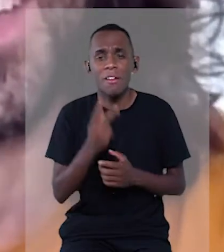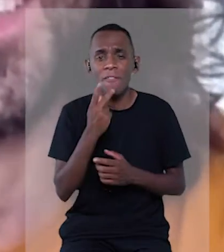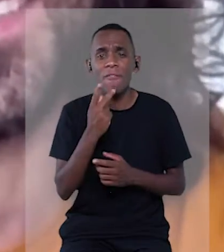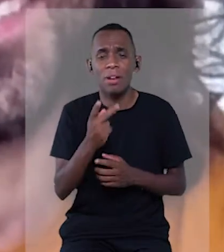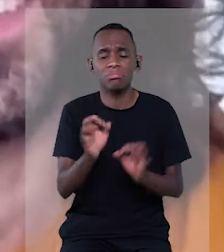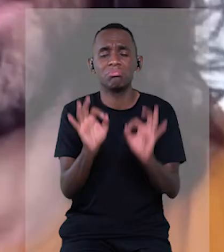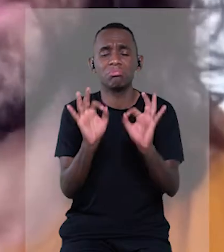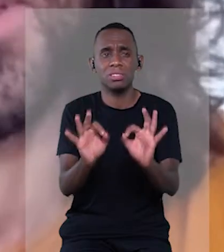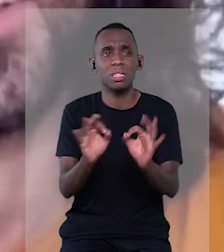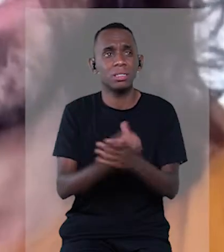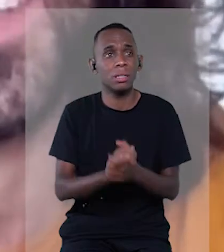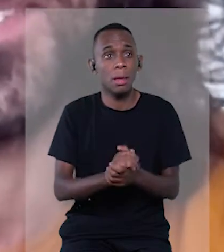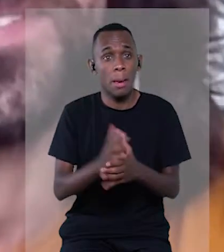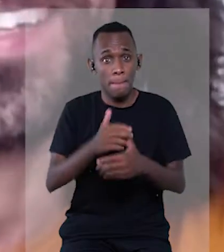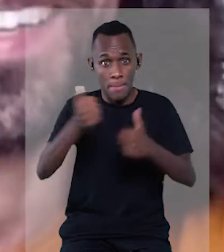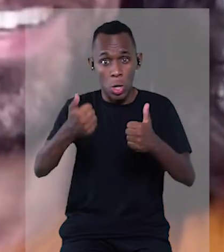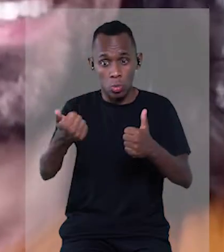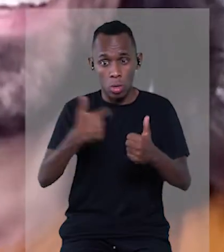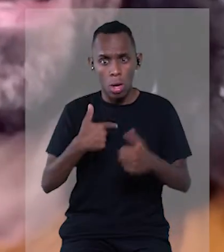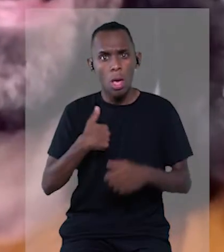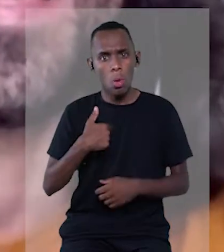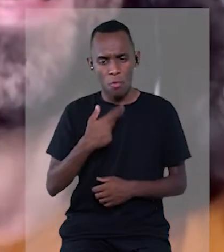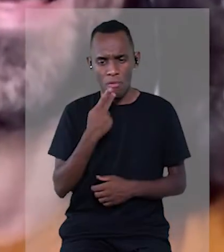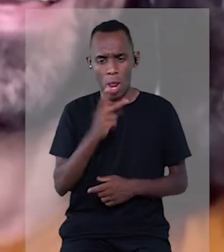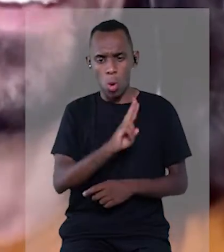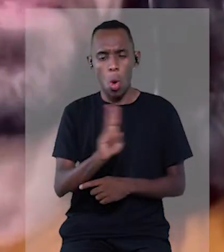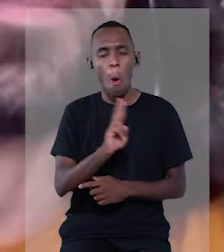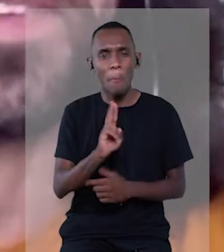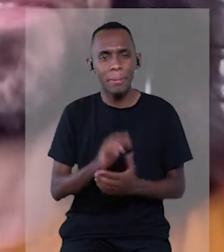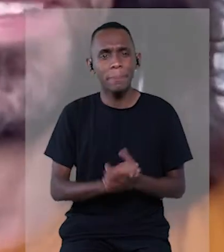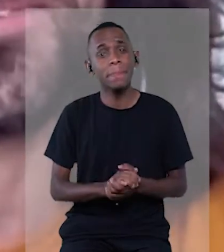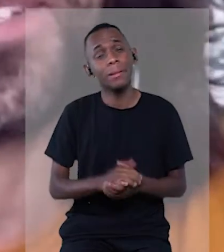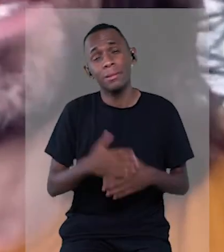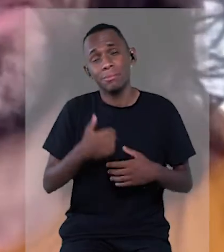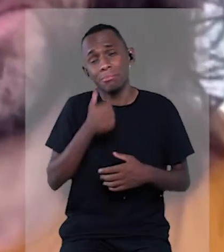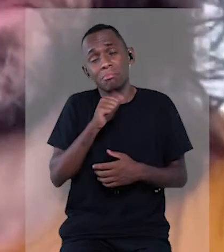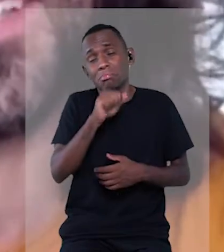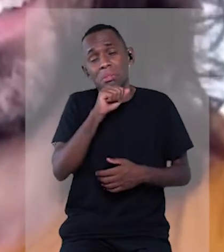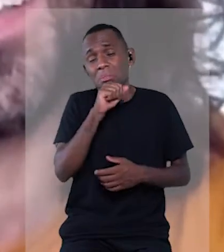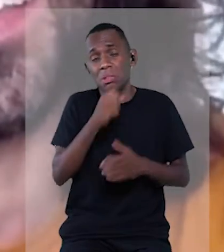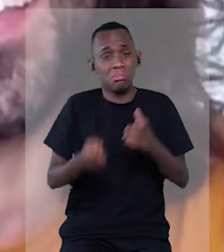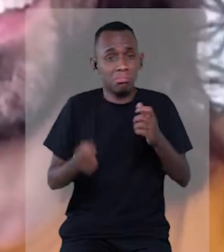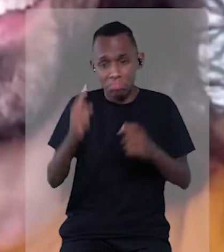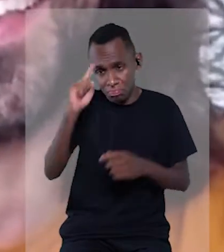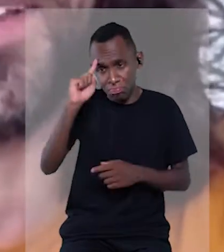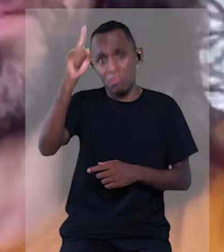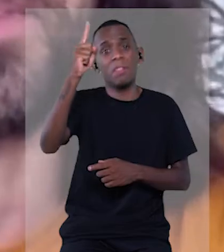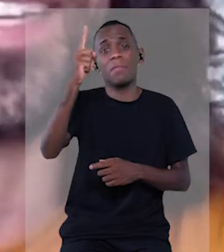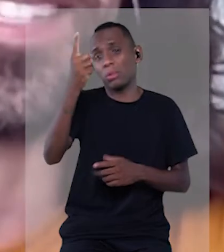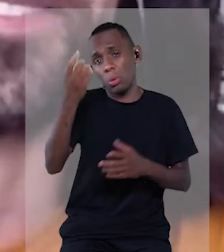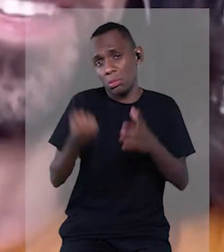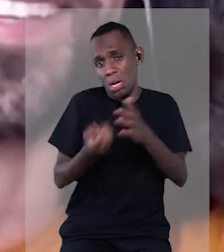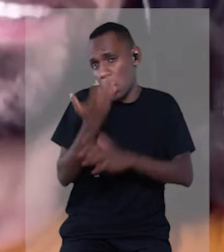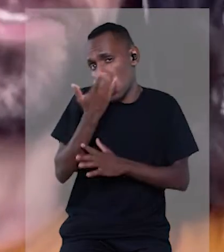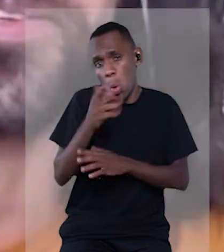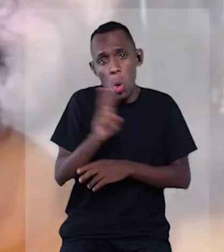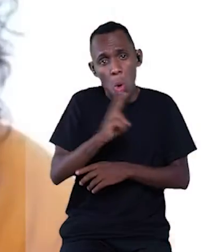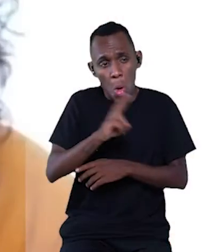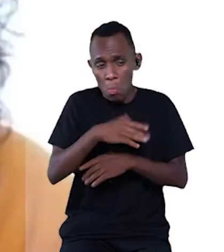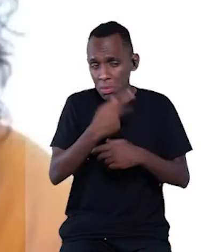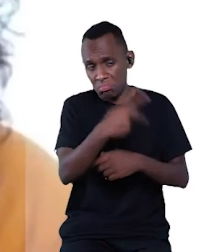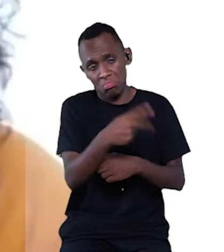está falando certinho. Está falando melhor do que eu, na verdade. Minha mãe inventou esse nome, é uma criação